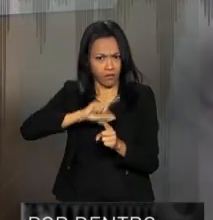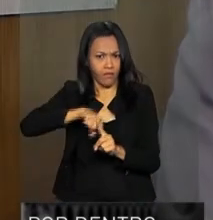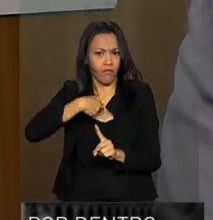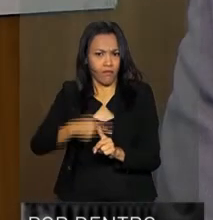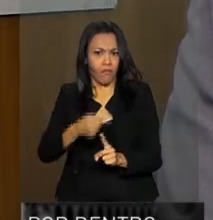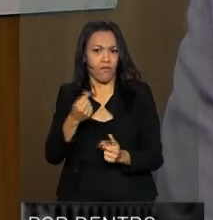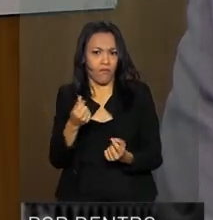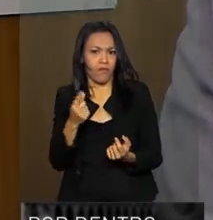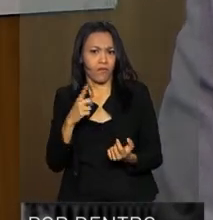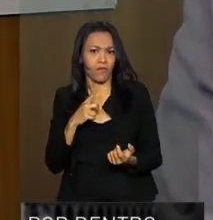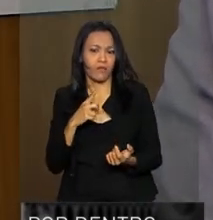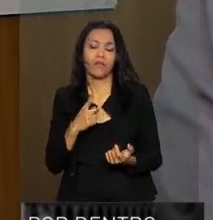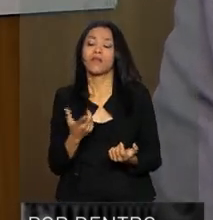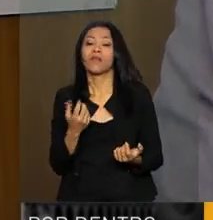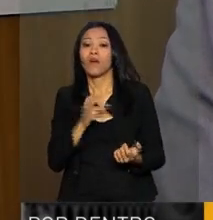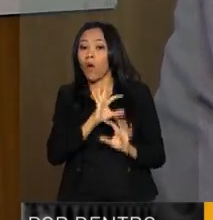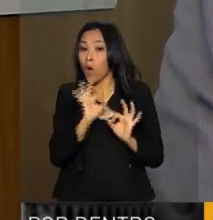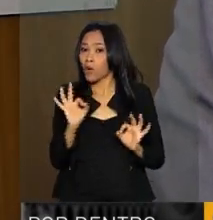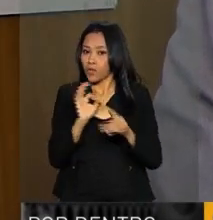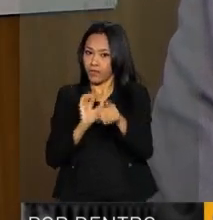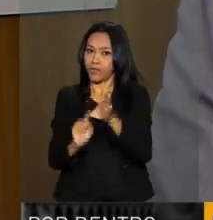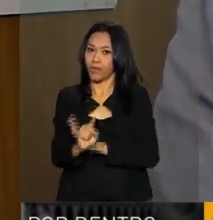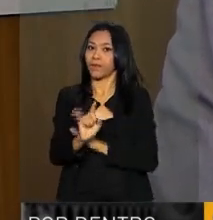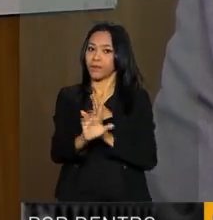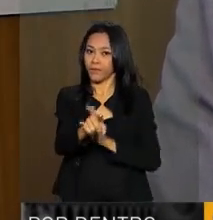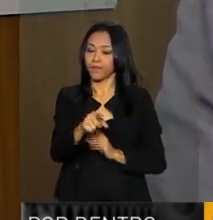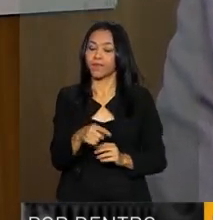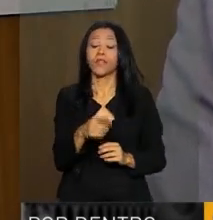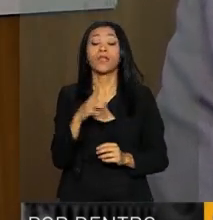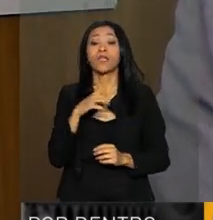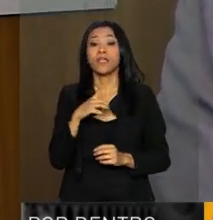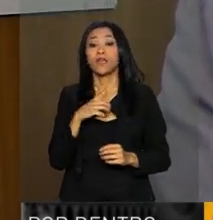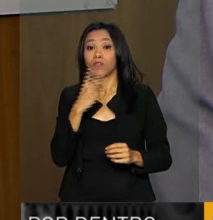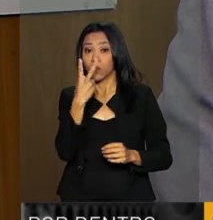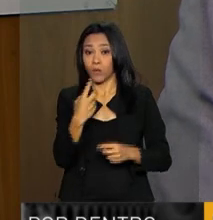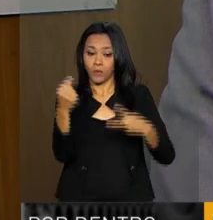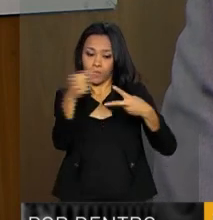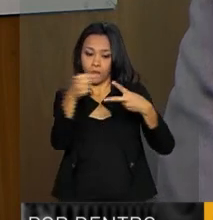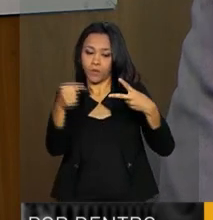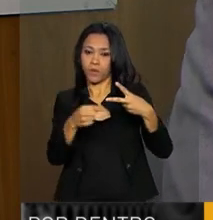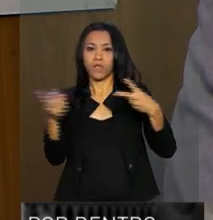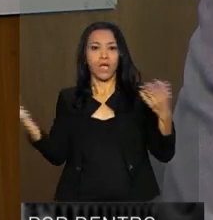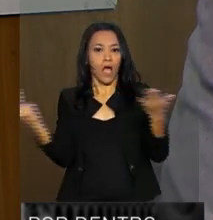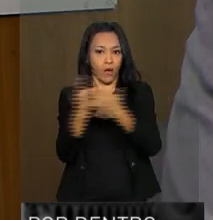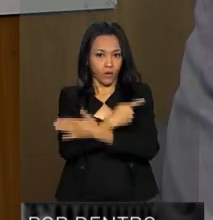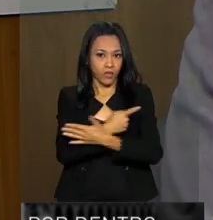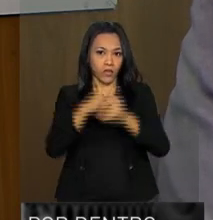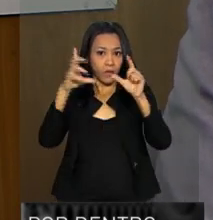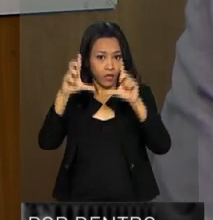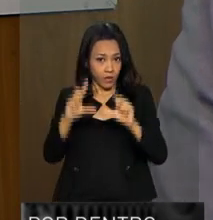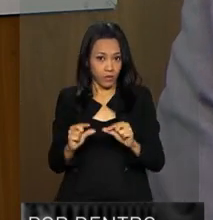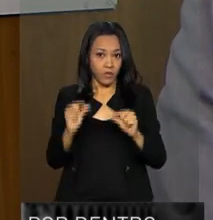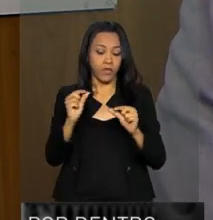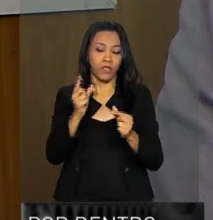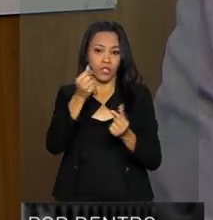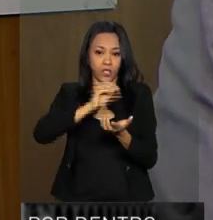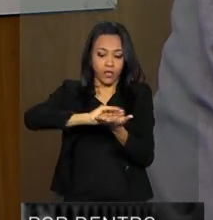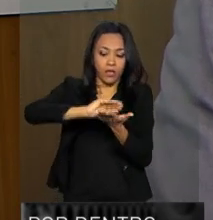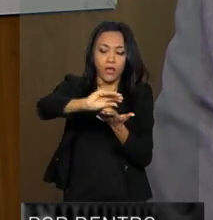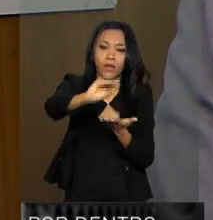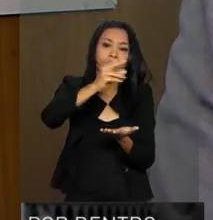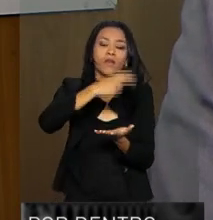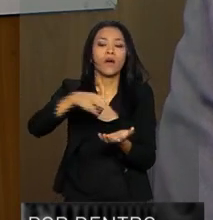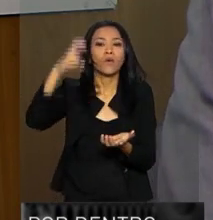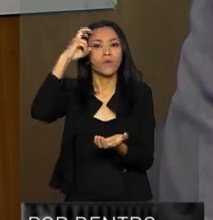ótima pergunta é são dois fatores que levaram à redução dos investimentos em cultura via lei federal